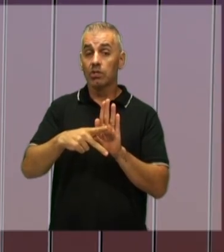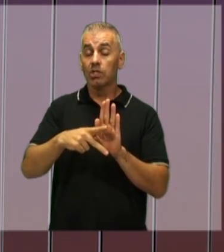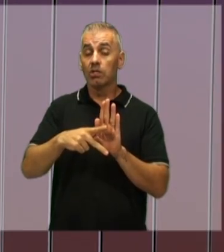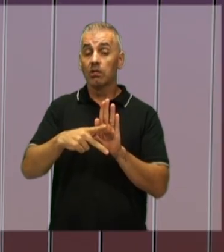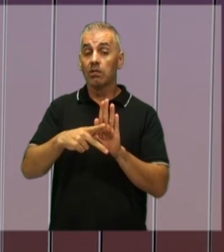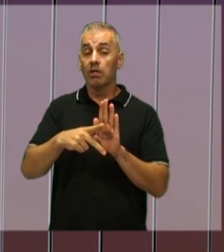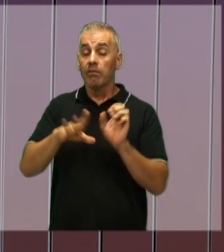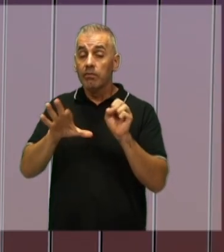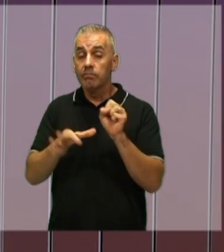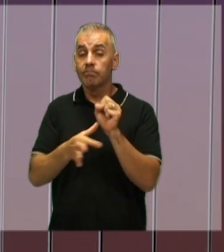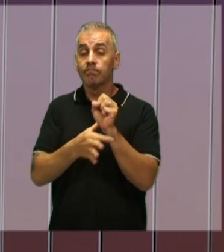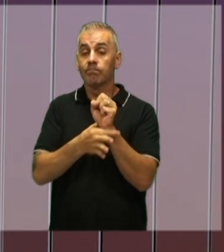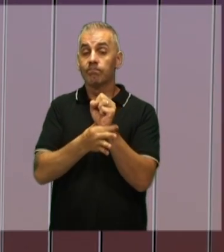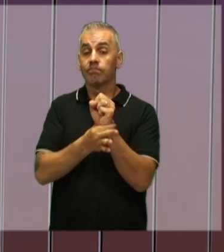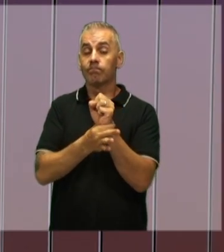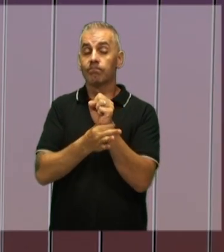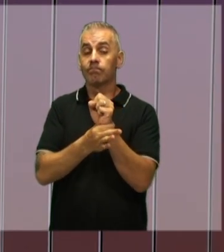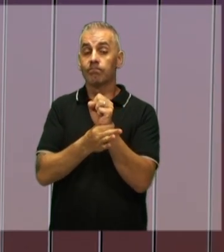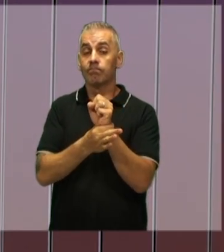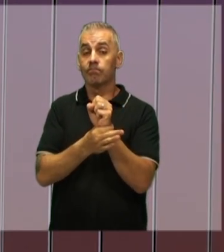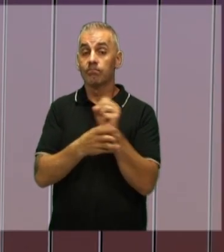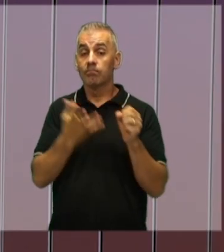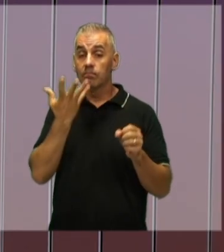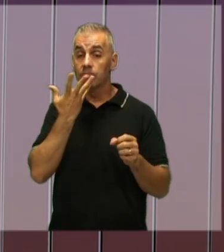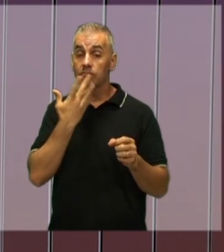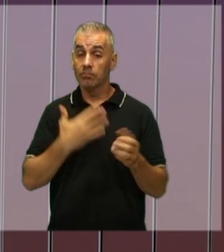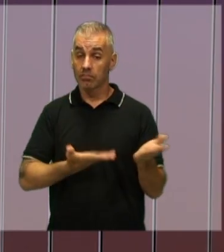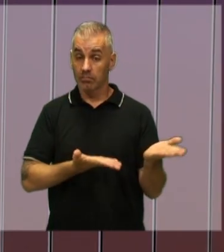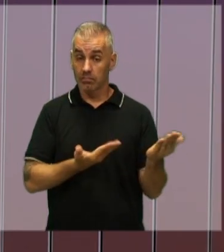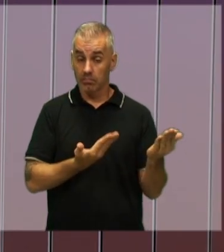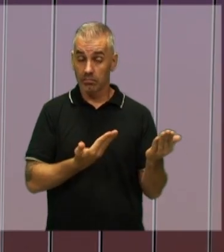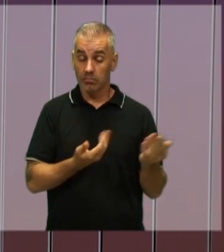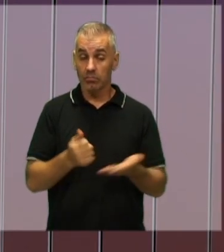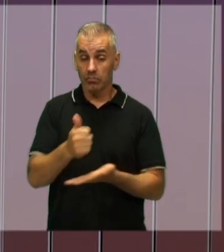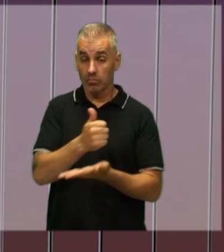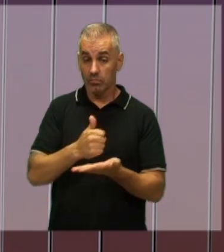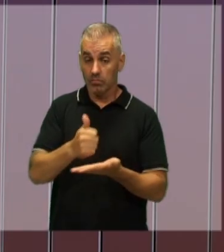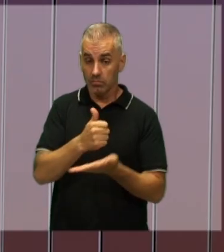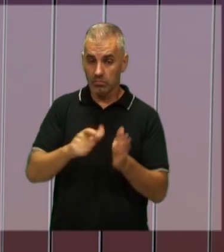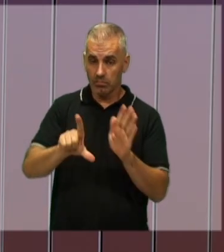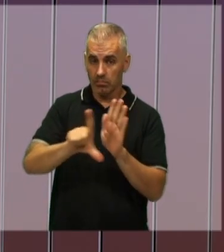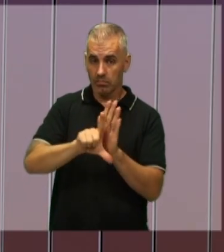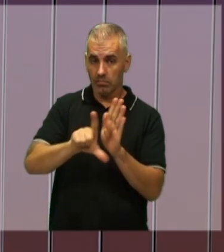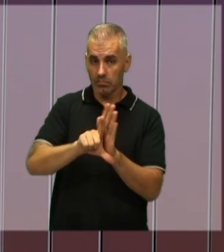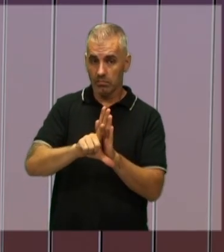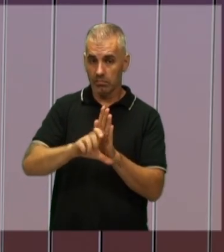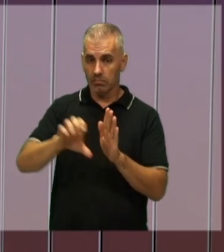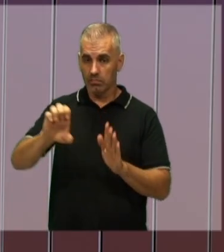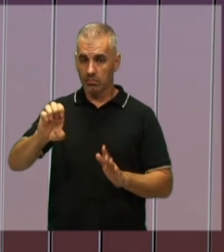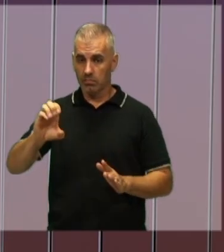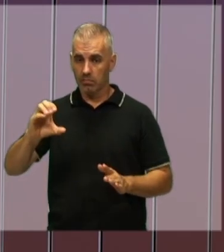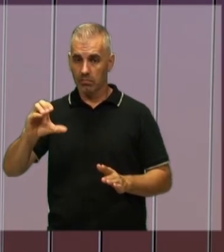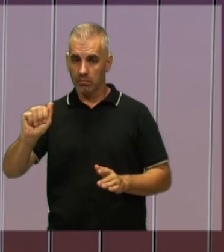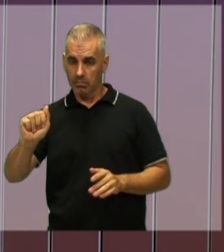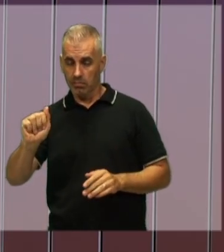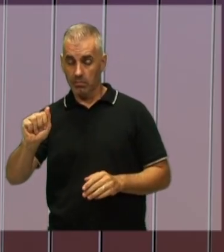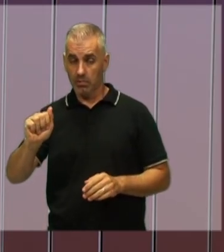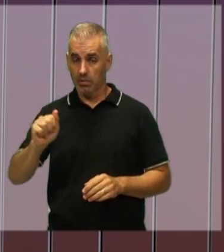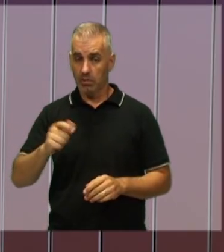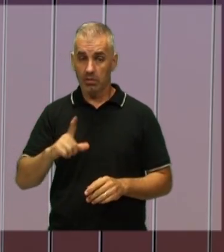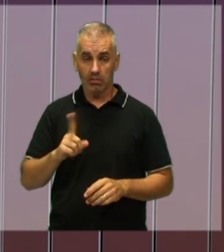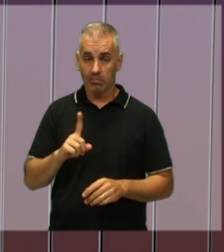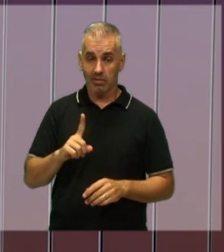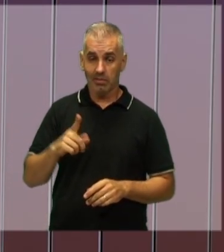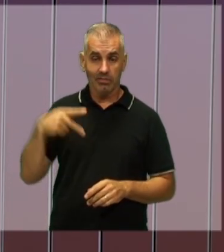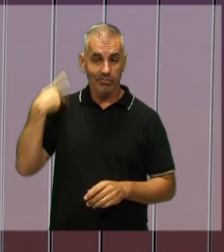salvaguardar as crianças e adolescentes com base na lei do ECA, inclusive. Tá? Não é uma coisa da cabeça do Adão. O ECA já diz isso, a